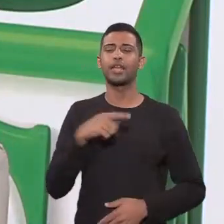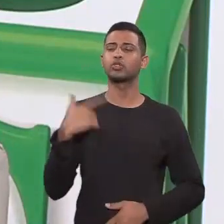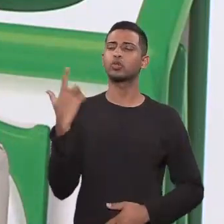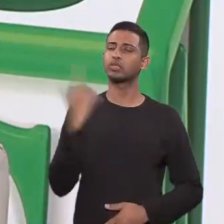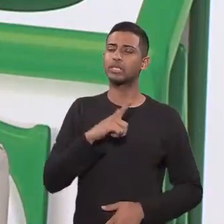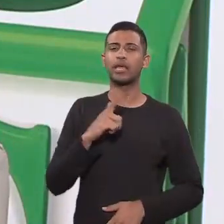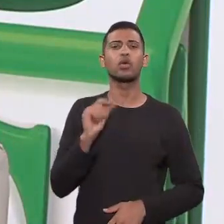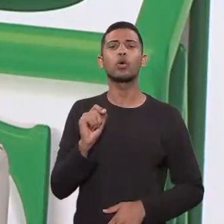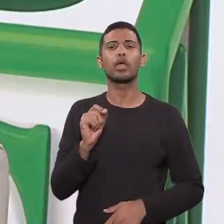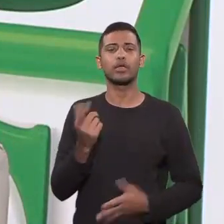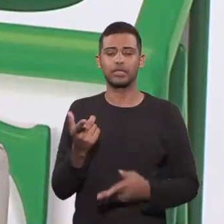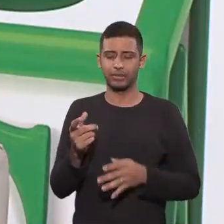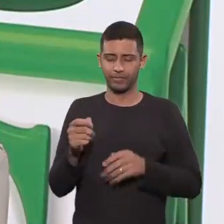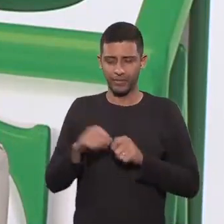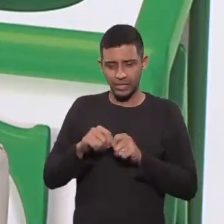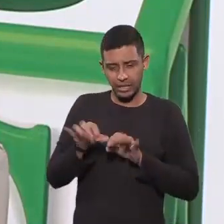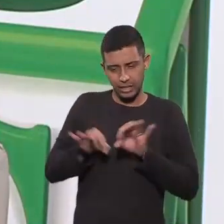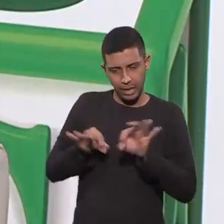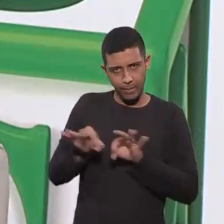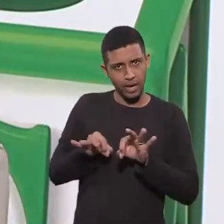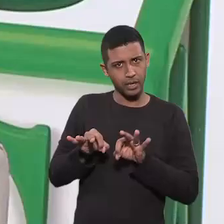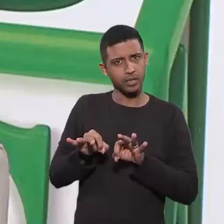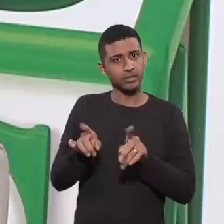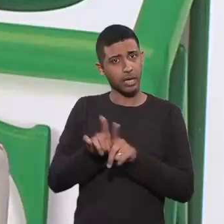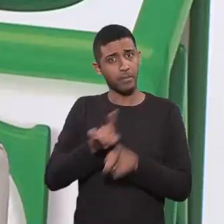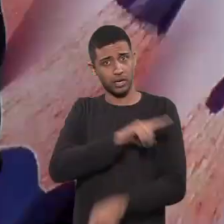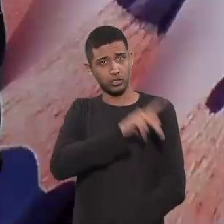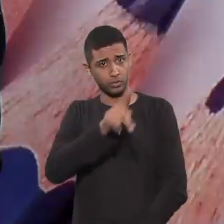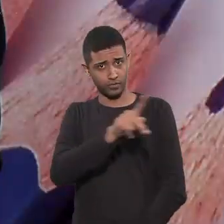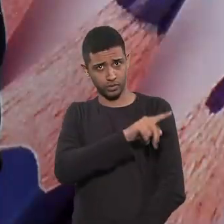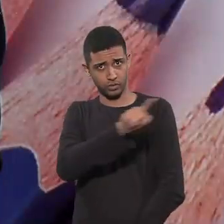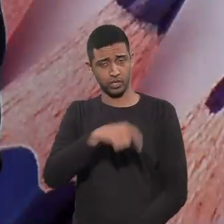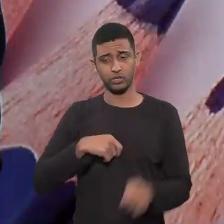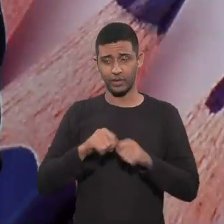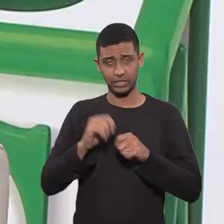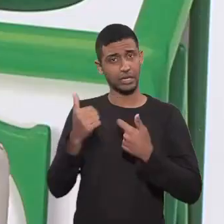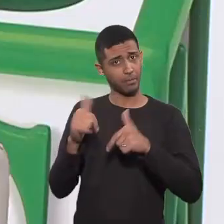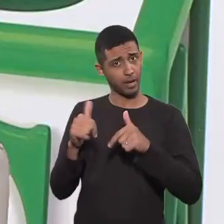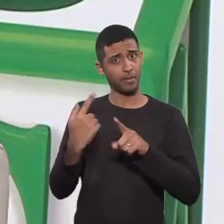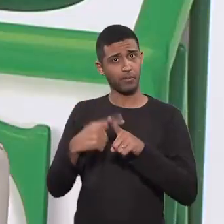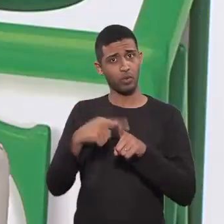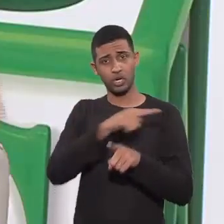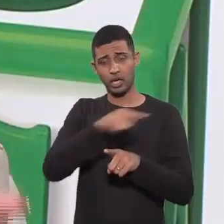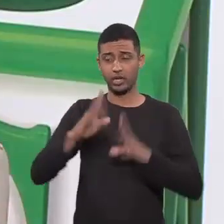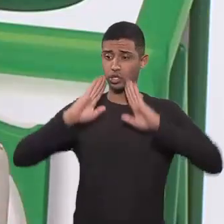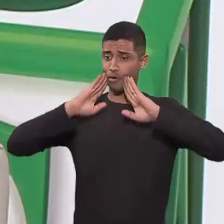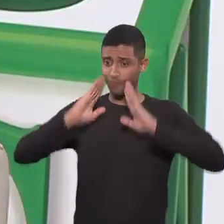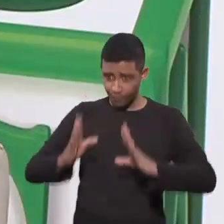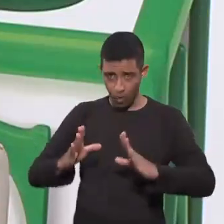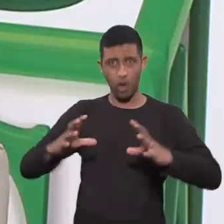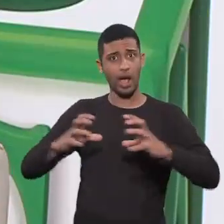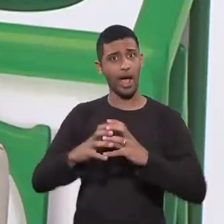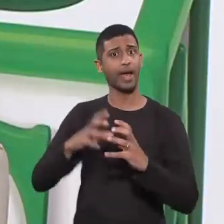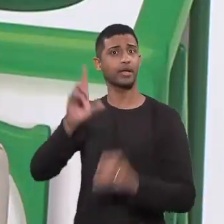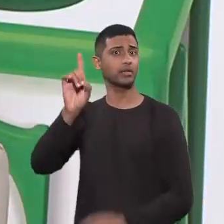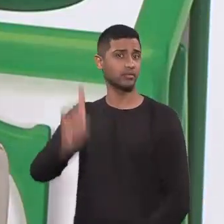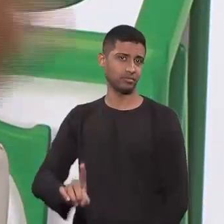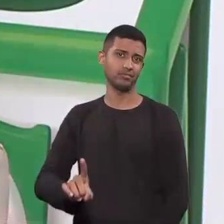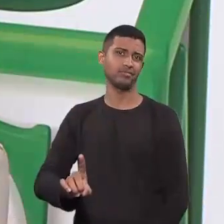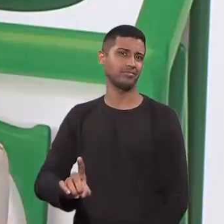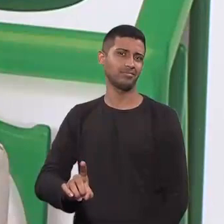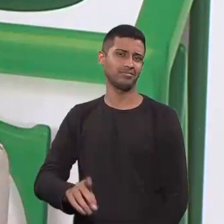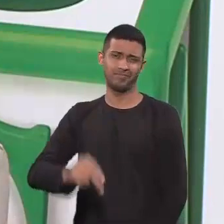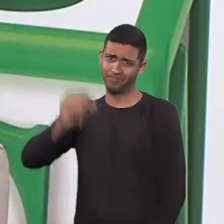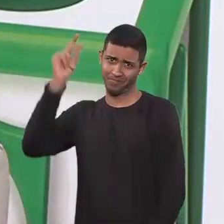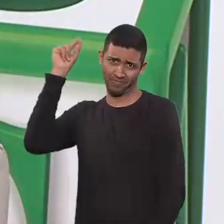fazendo trabalho, mas os professores estão também fazendo esse trabalho, porque eles são de educação especial desde o